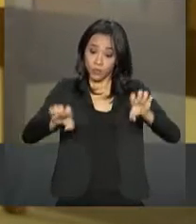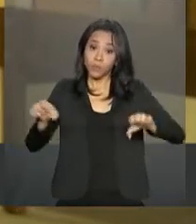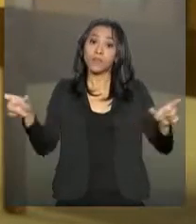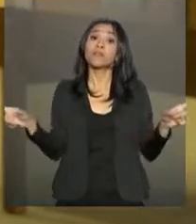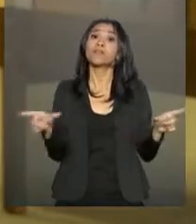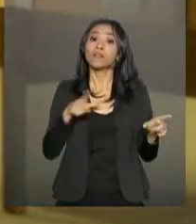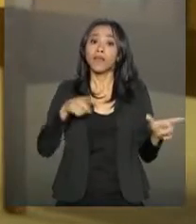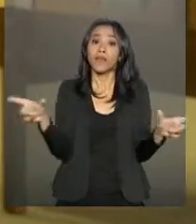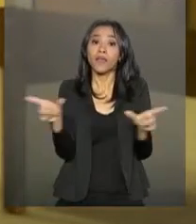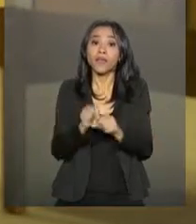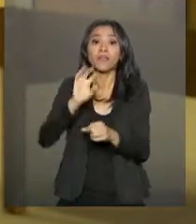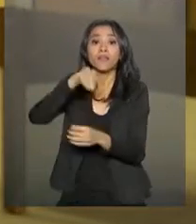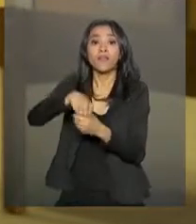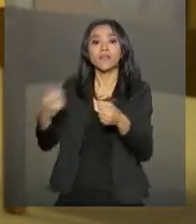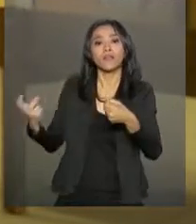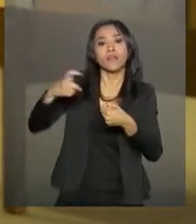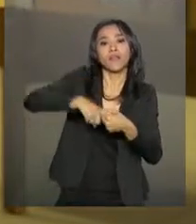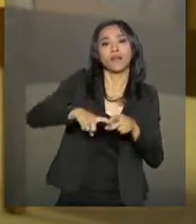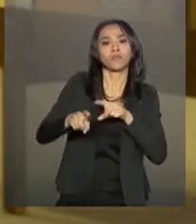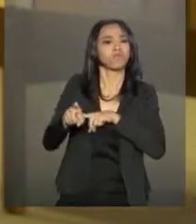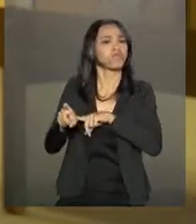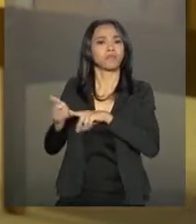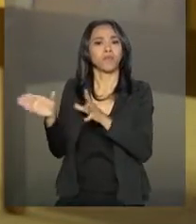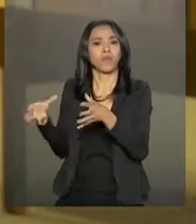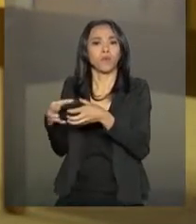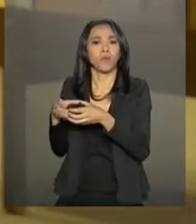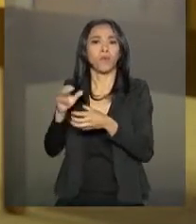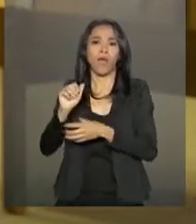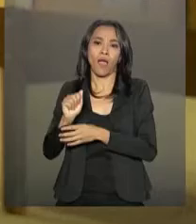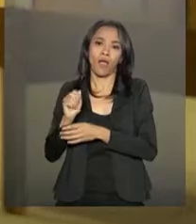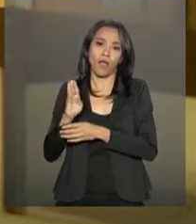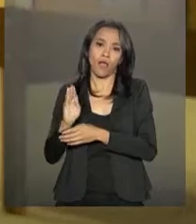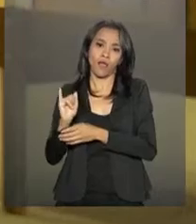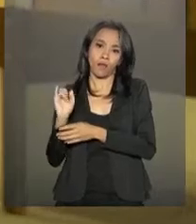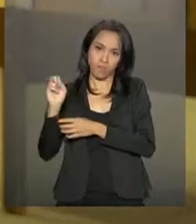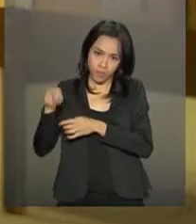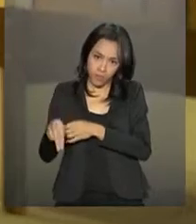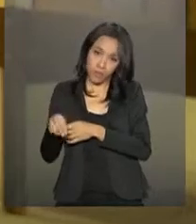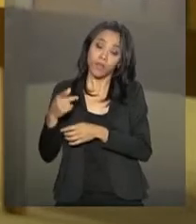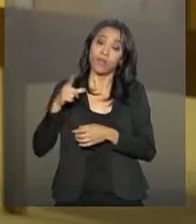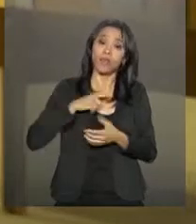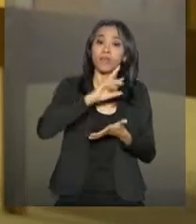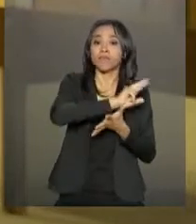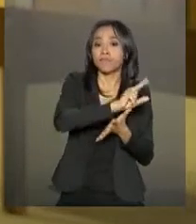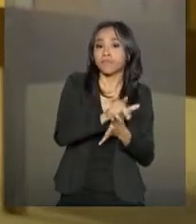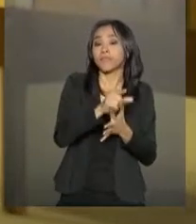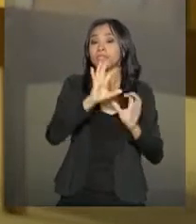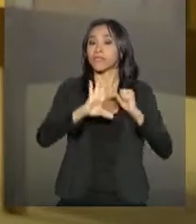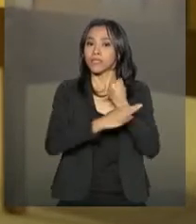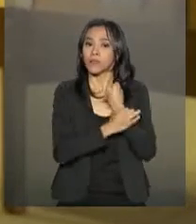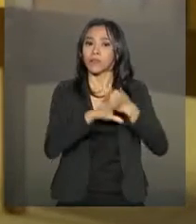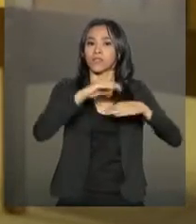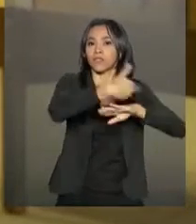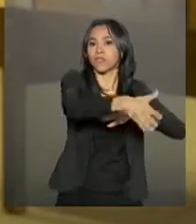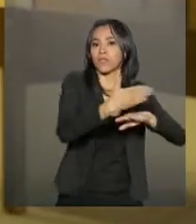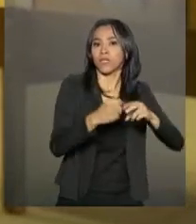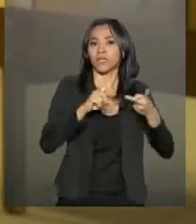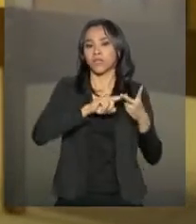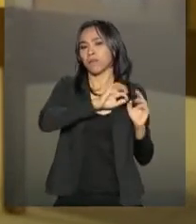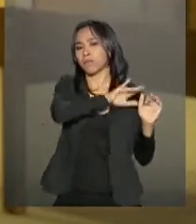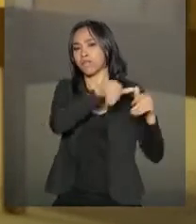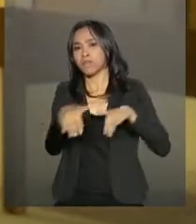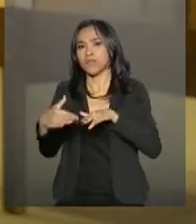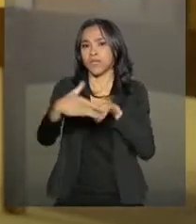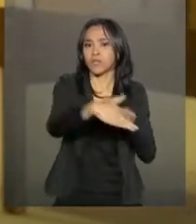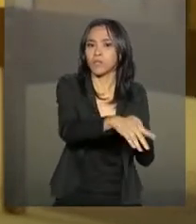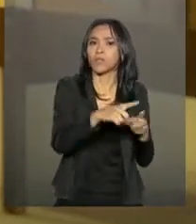brasileira de inteligência abin entre as áreas de atuação do gs estão segurança das fronteiras migrações meio